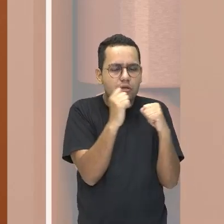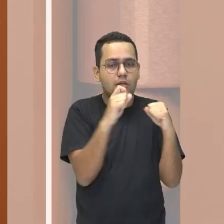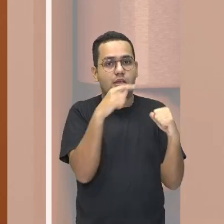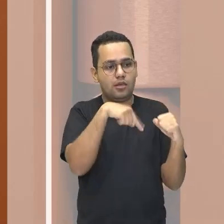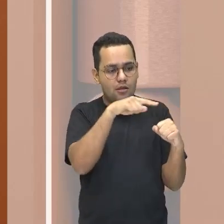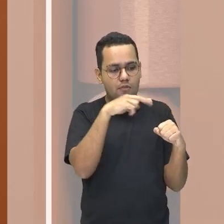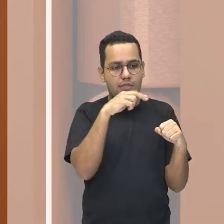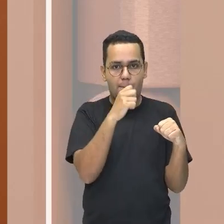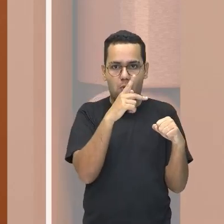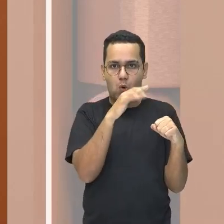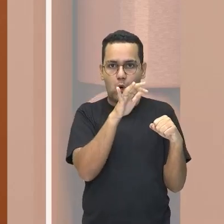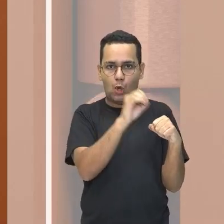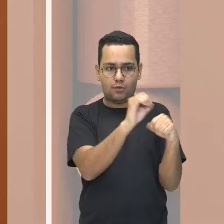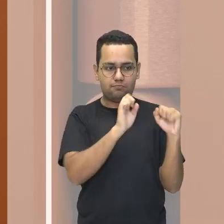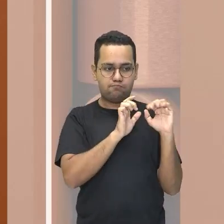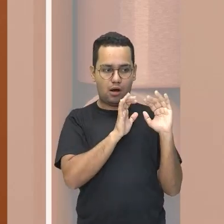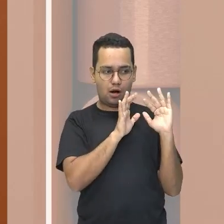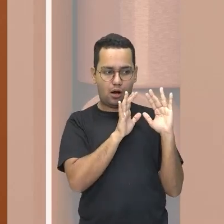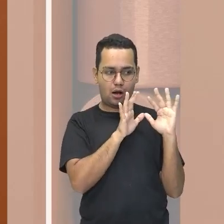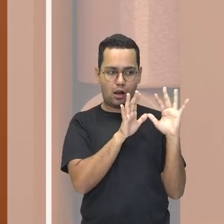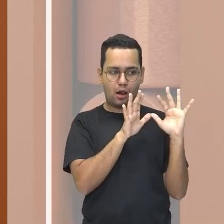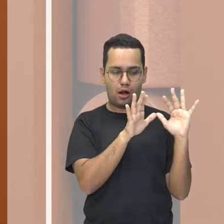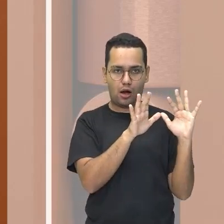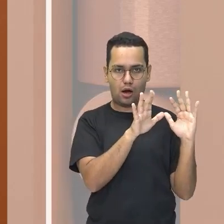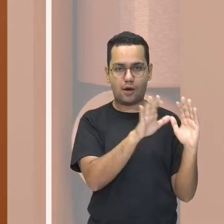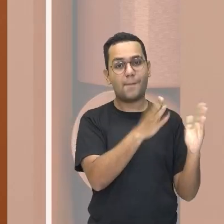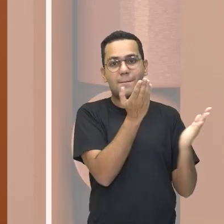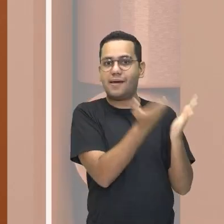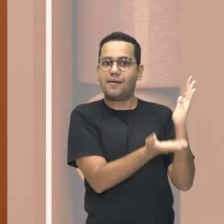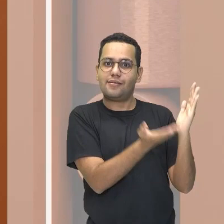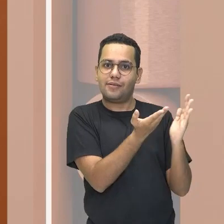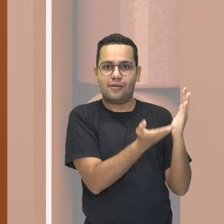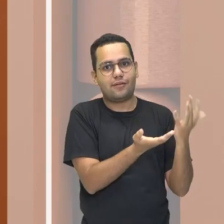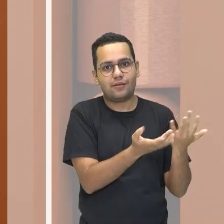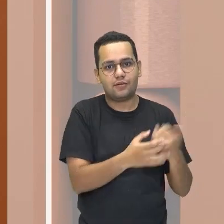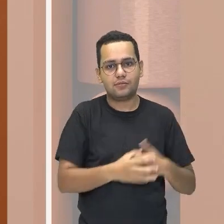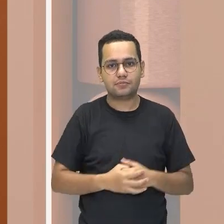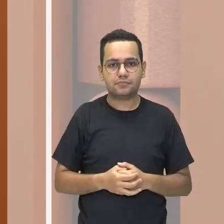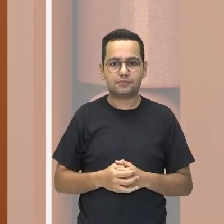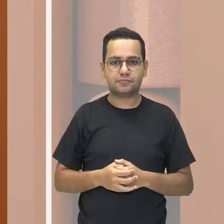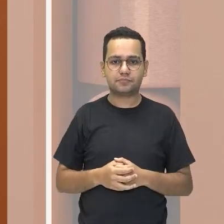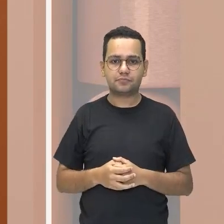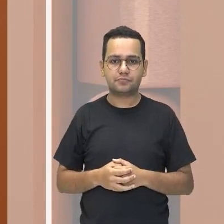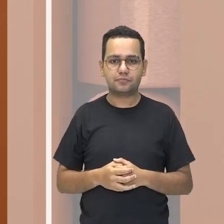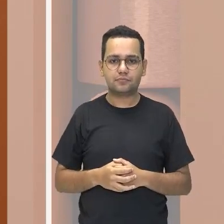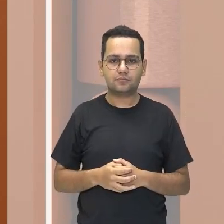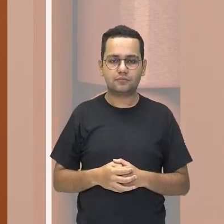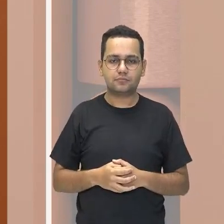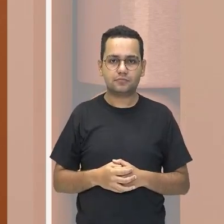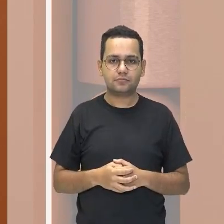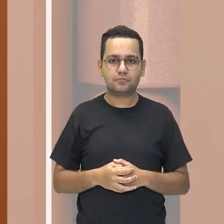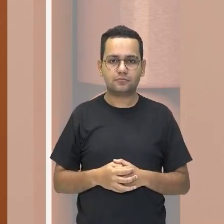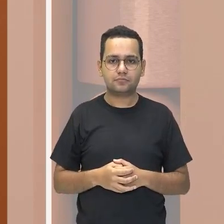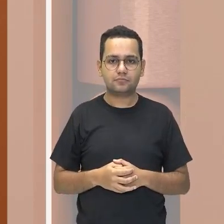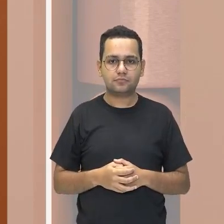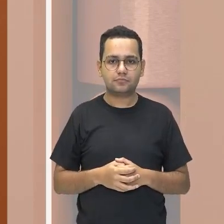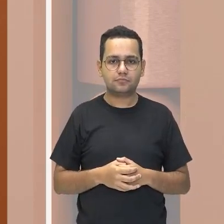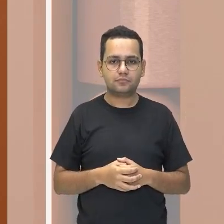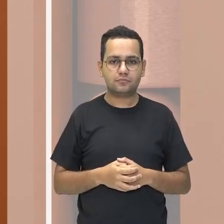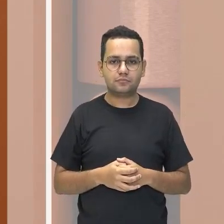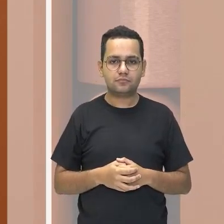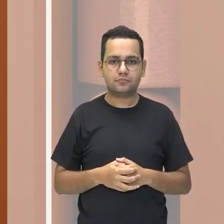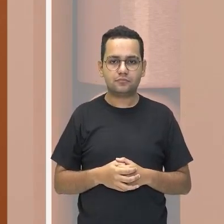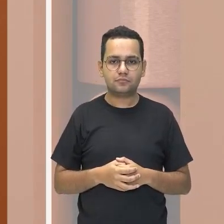E a atuação dos cossacos naquele momento também foi muito importante para que o Napoleão fosse derrotado e fosse também o